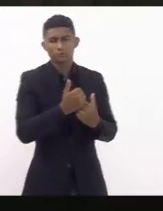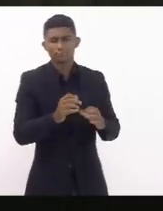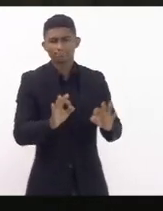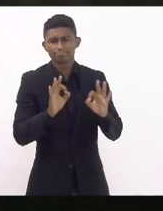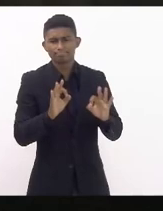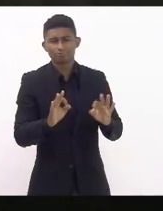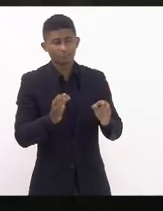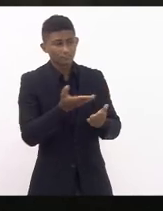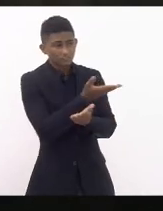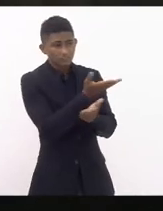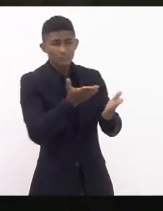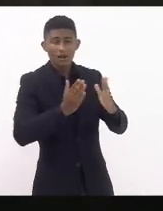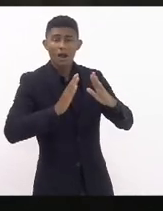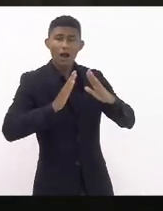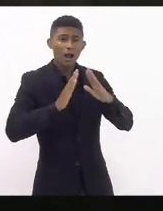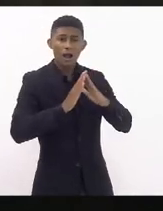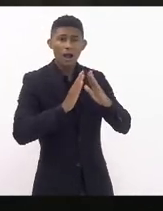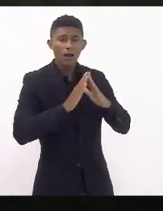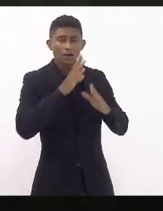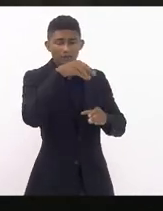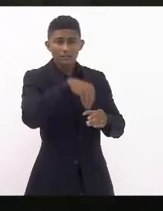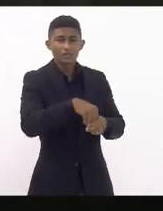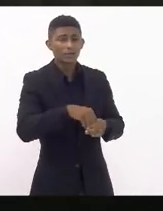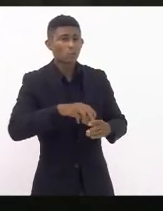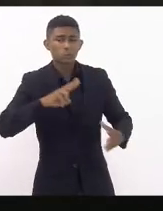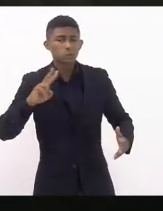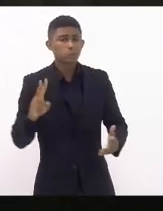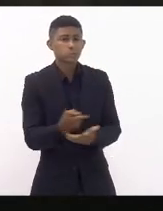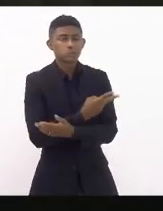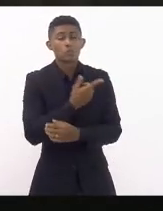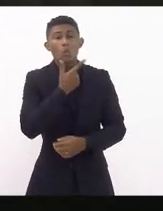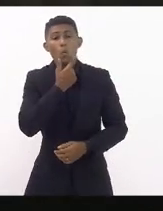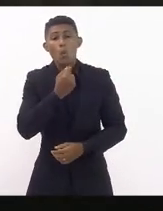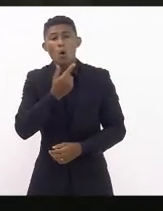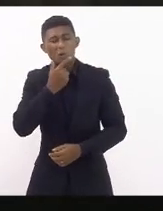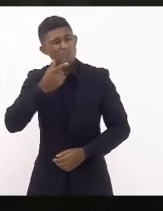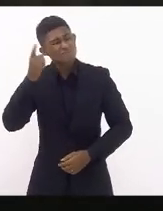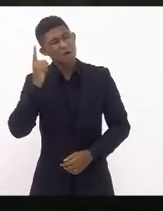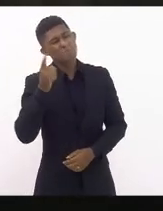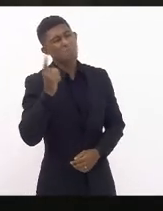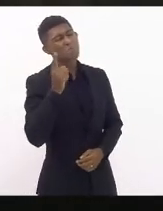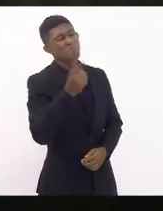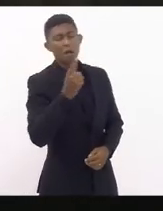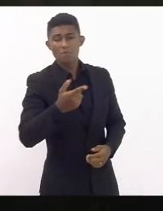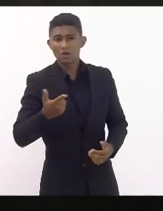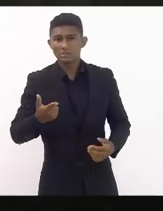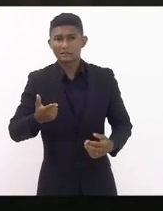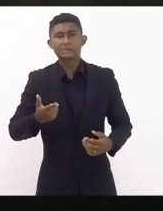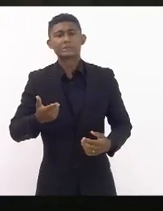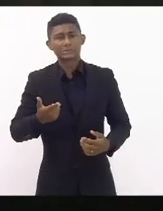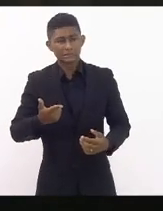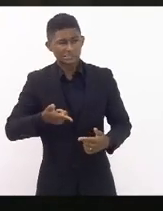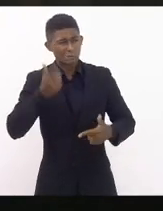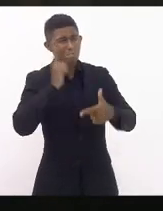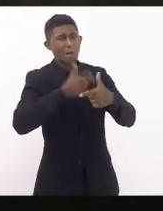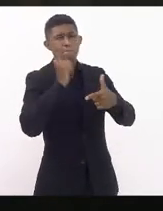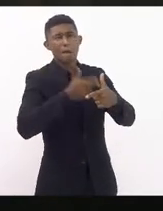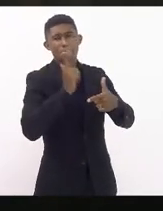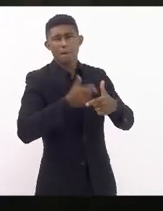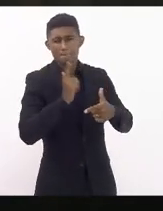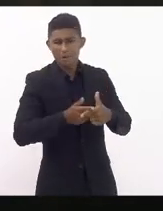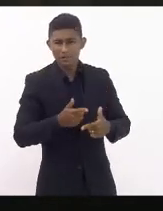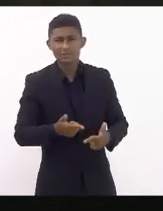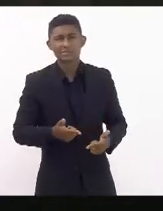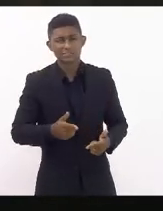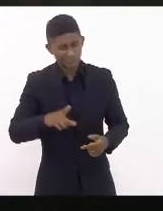das suas casas sendo ameaçadas diuturnamente. Então, deputado Carlos Macedo, esse